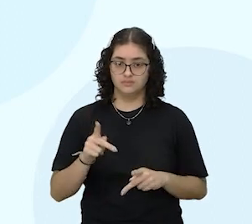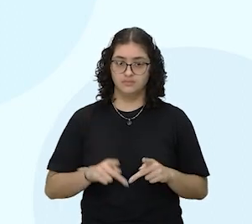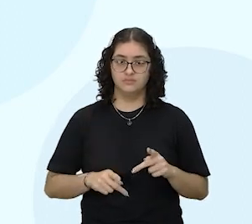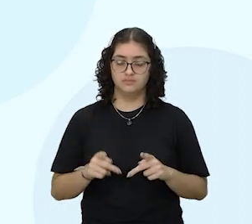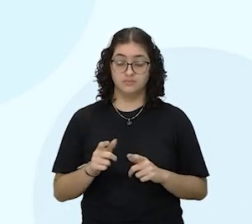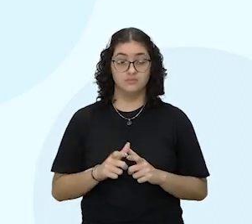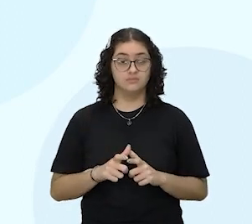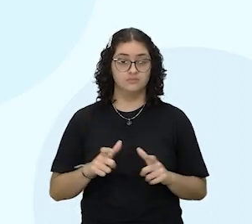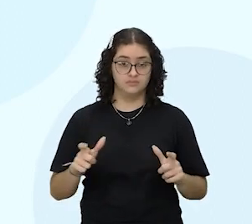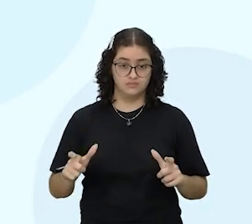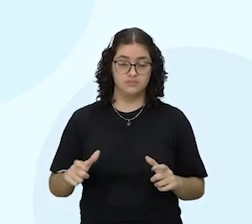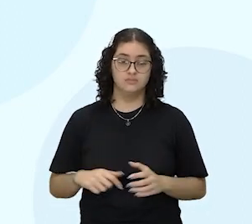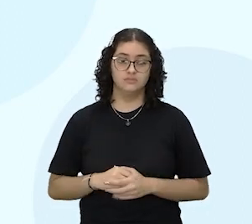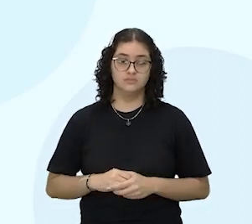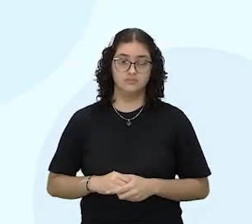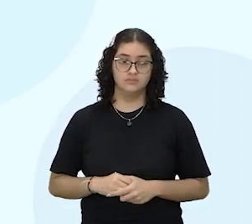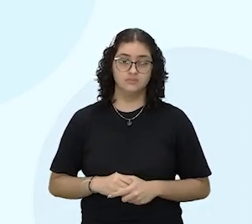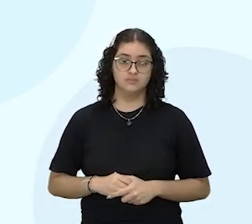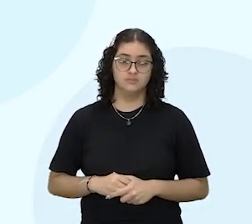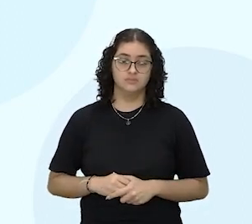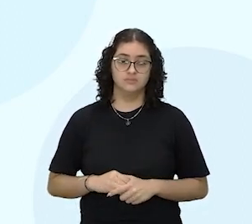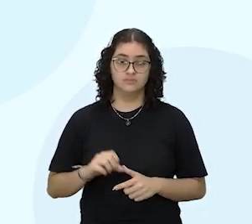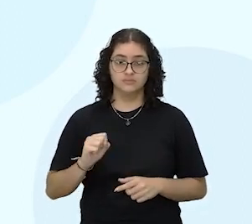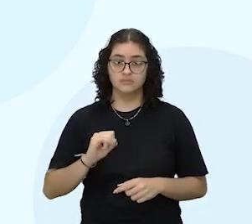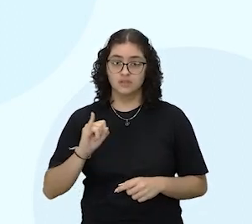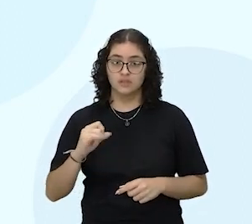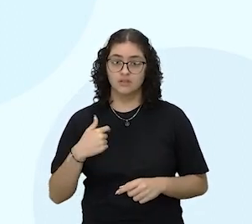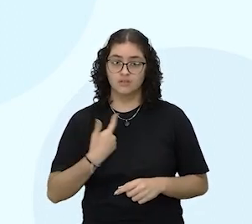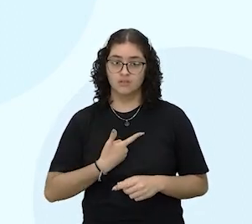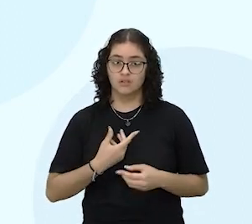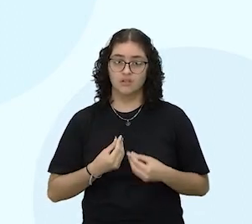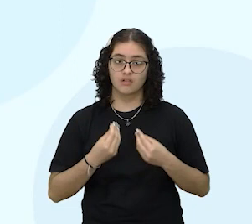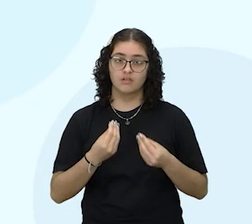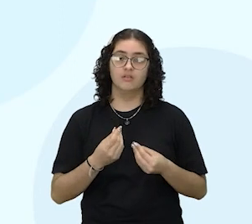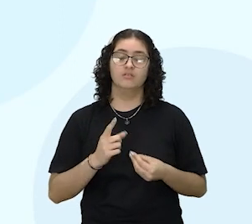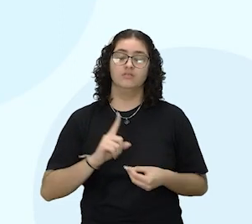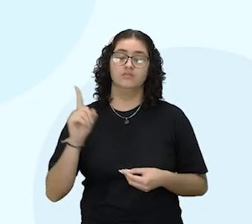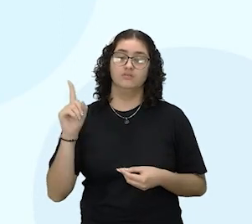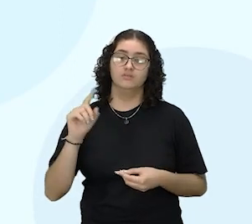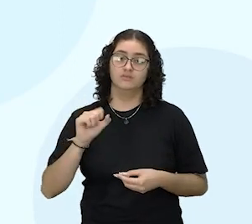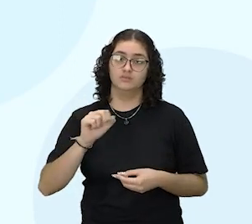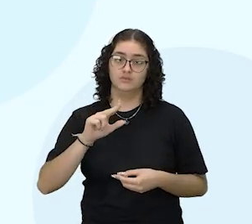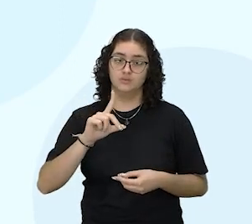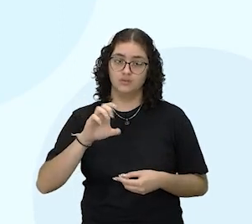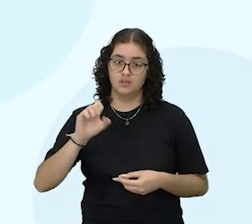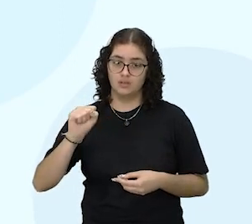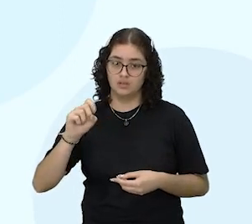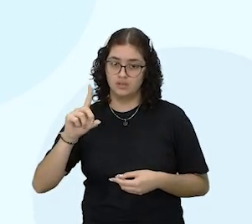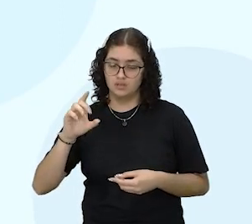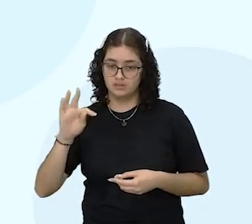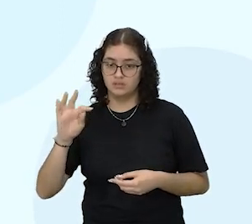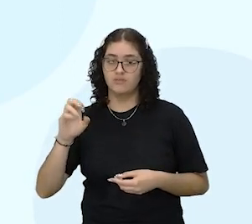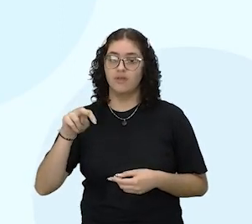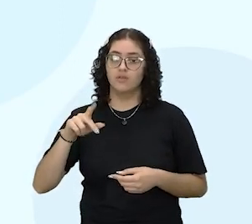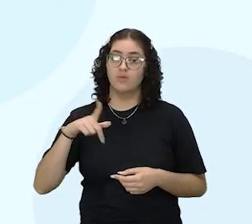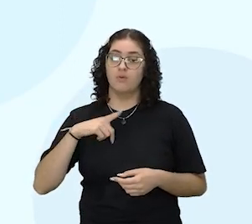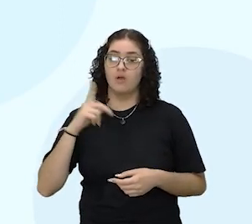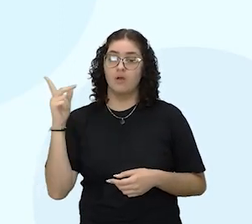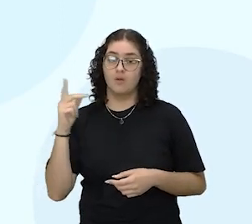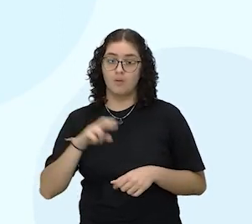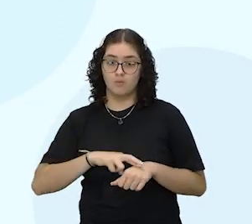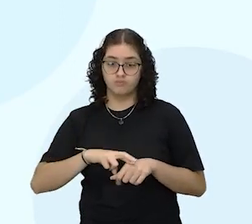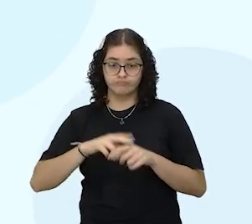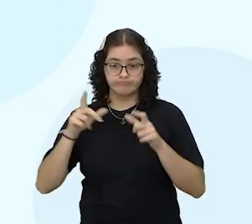quantidade é muito maior. Se a gente desce para o sudeste ali, a gente vê duas bolas bem roxas ali, enormes